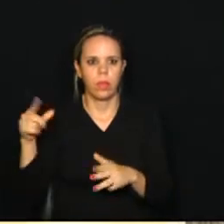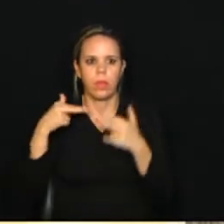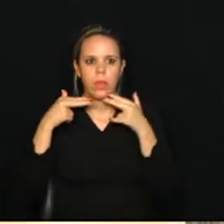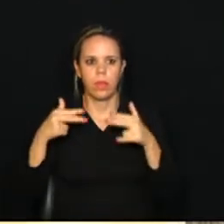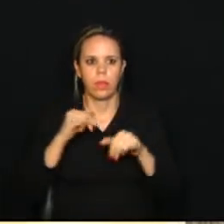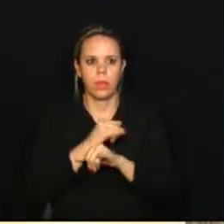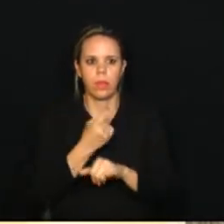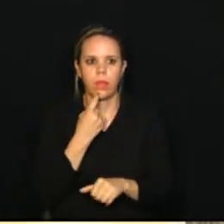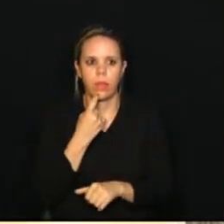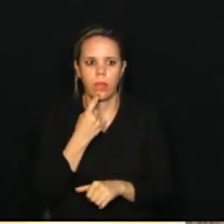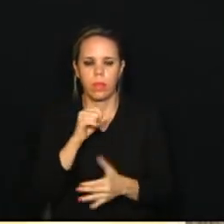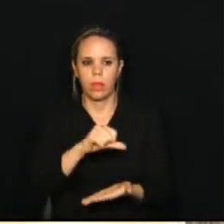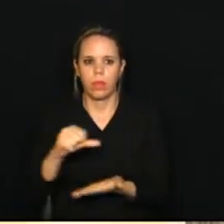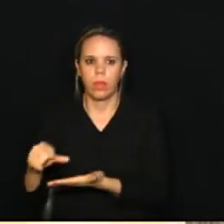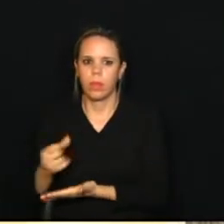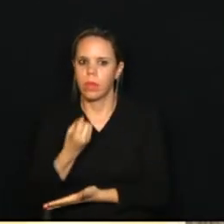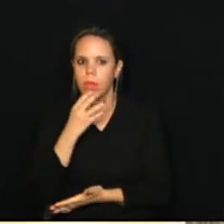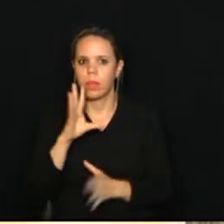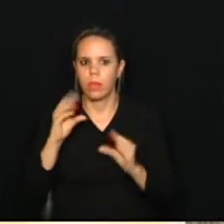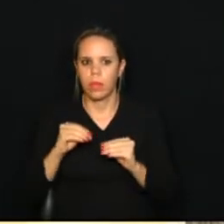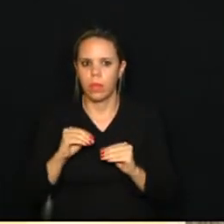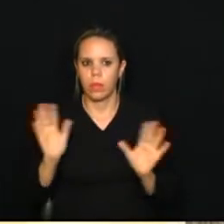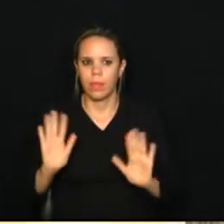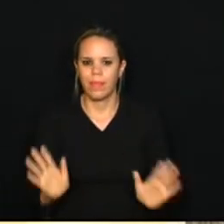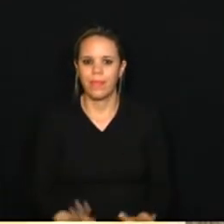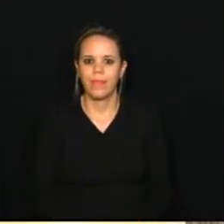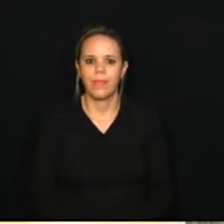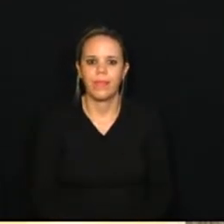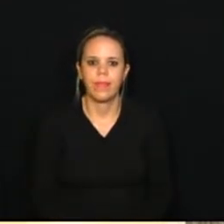de Campinas e região. Uma ótima noite e até logo.